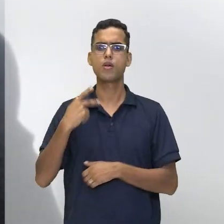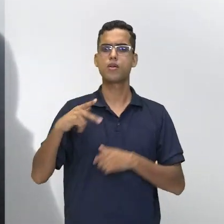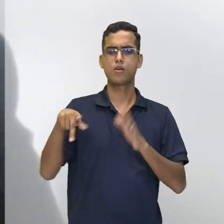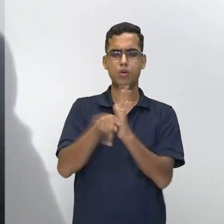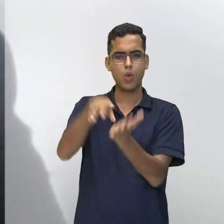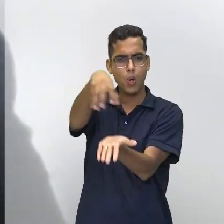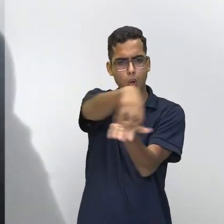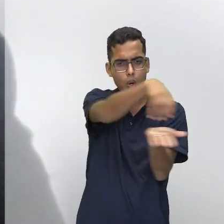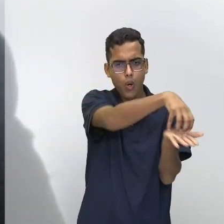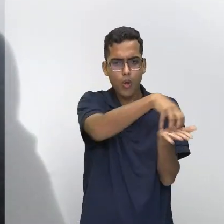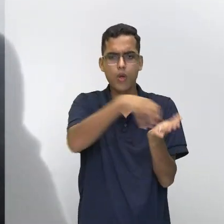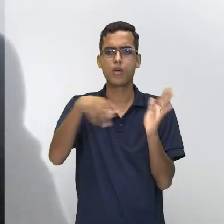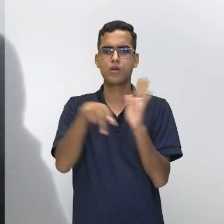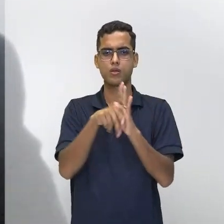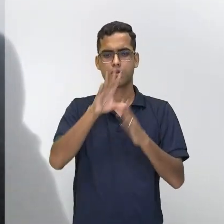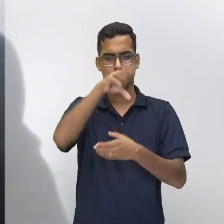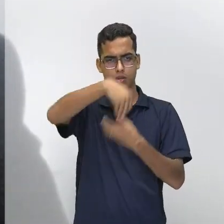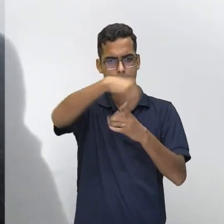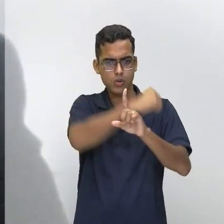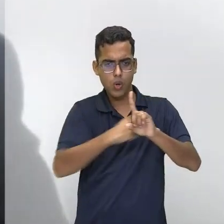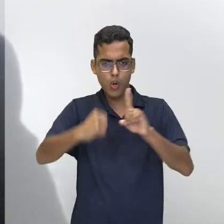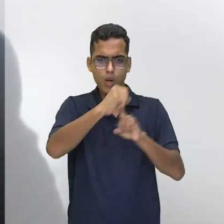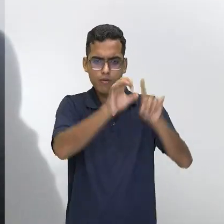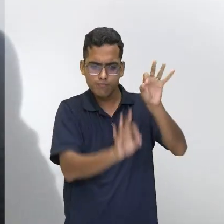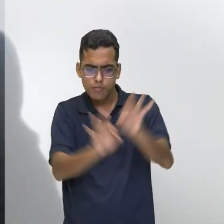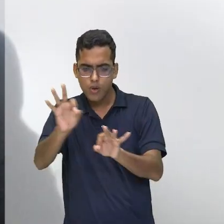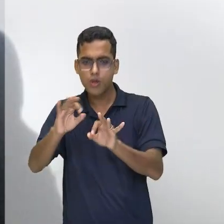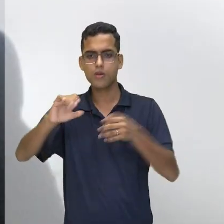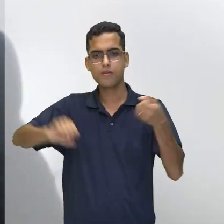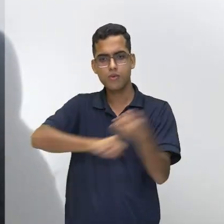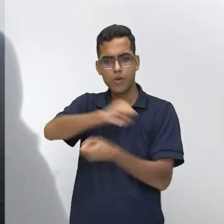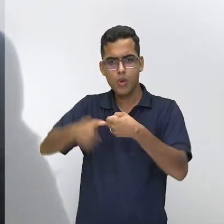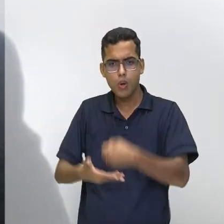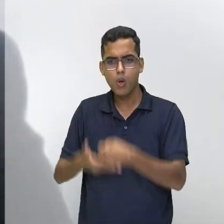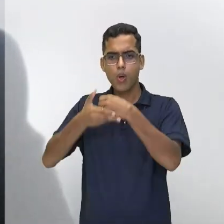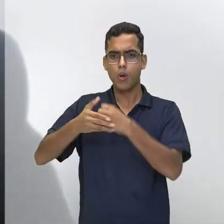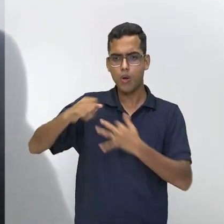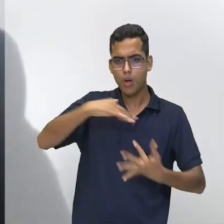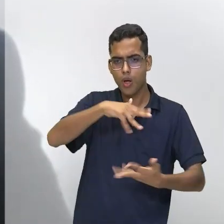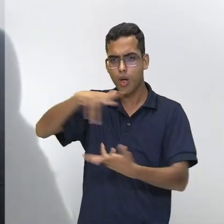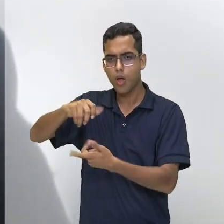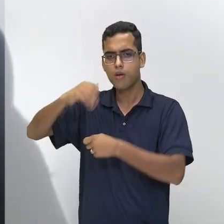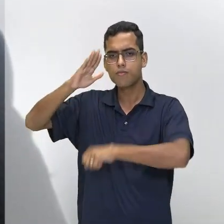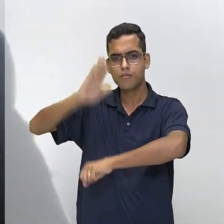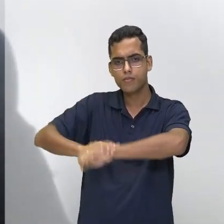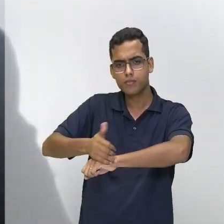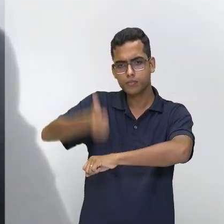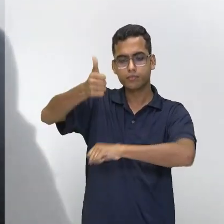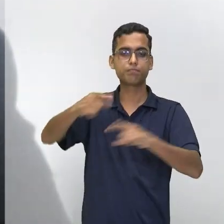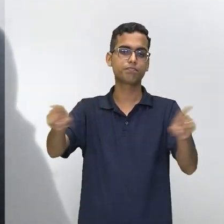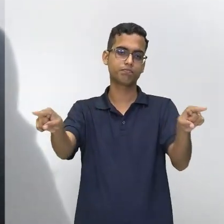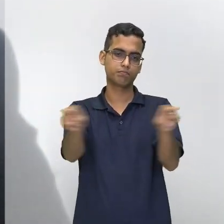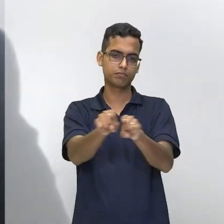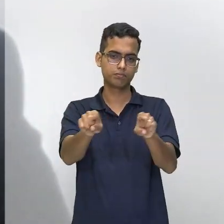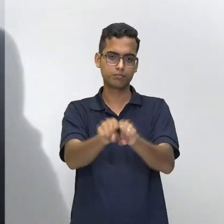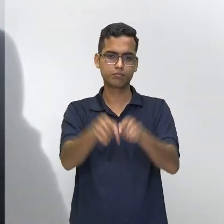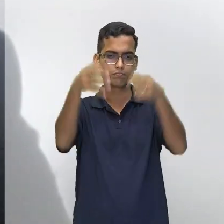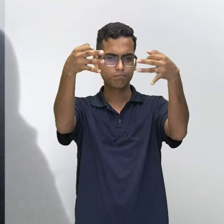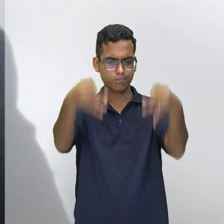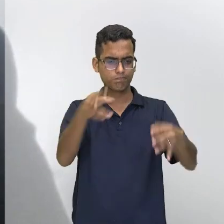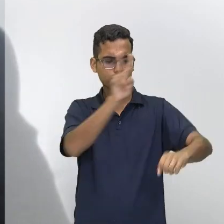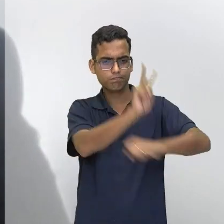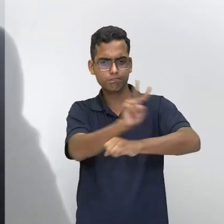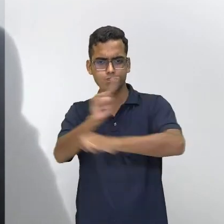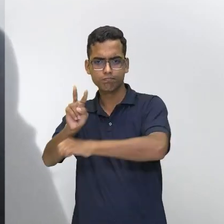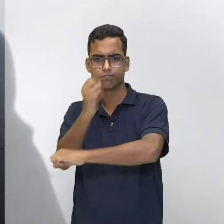sociedade civil organizada, buscando um mundo mais sustentável e um planeta mais